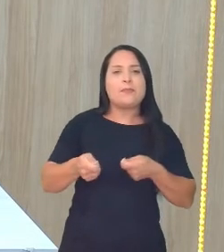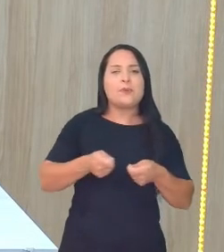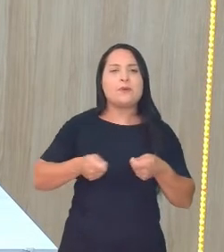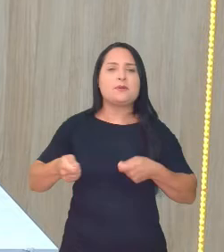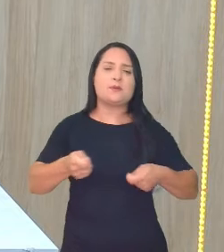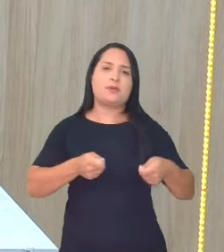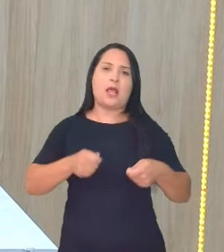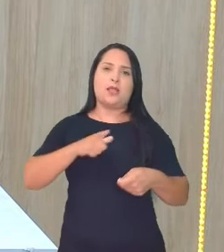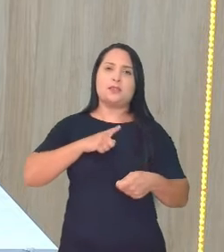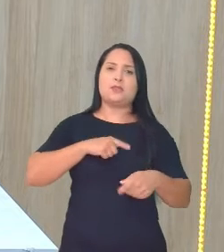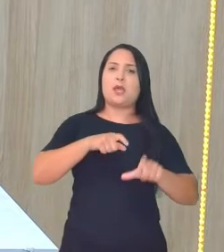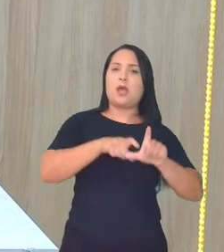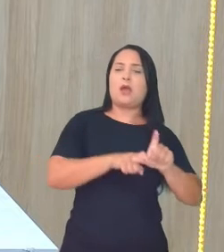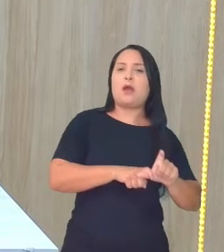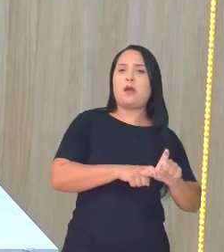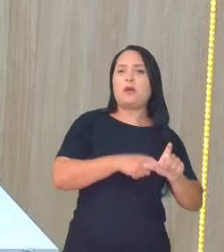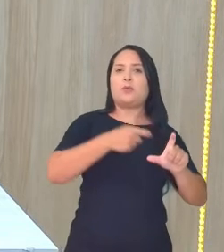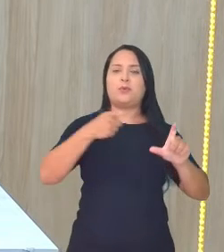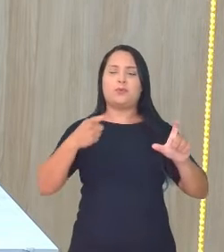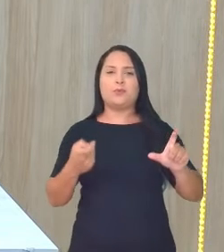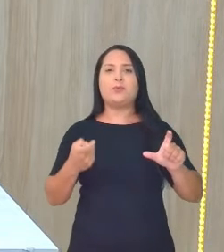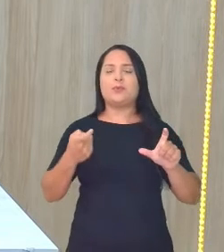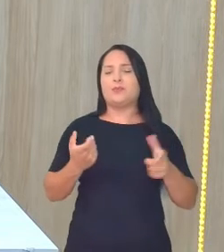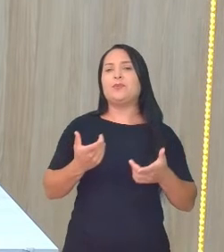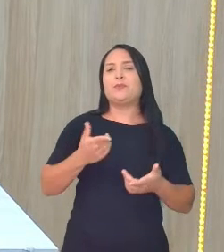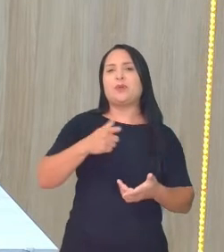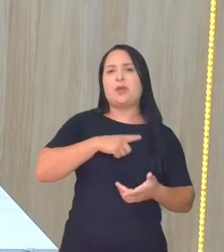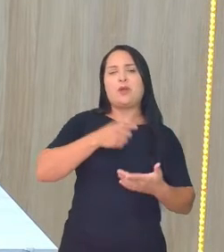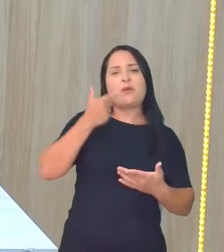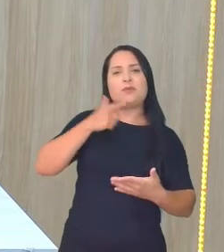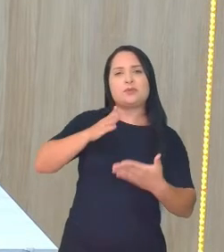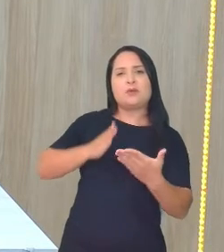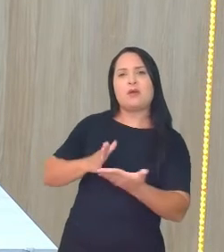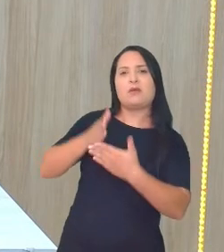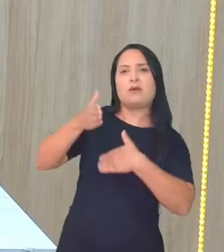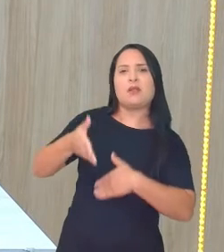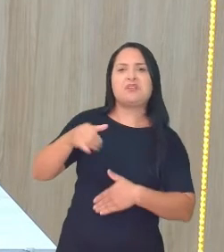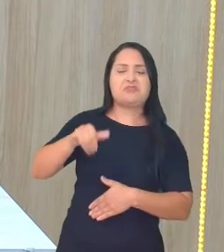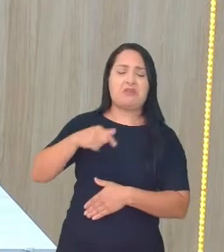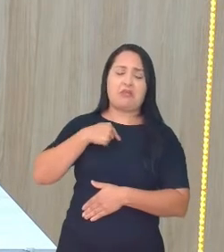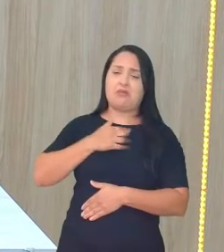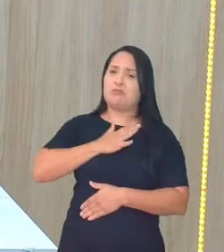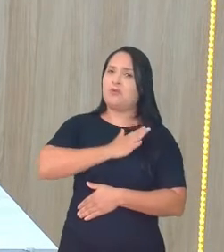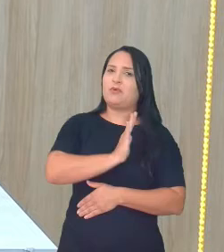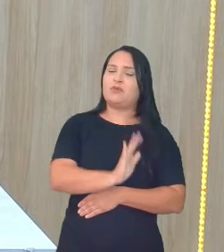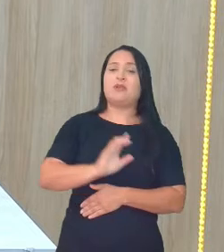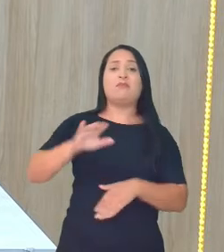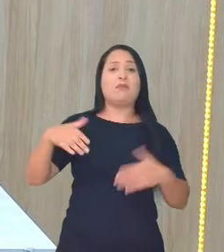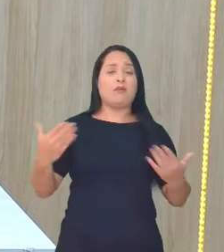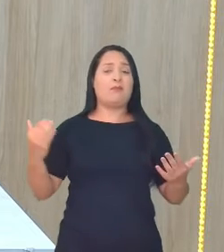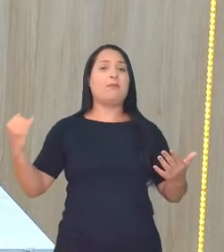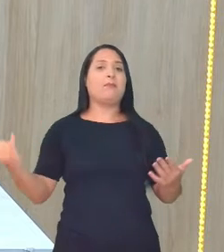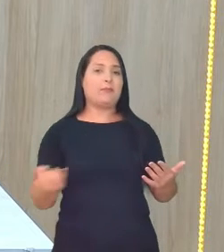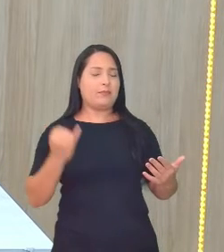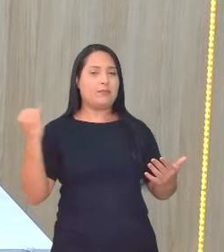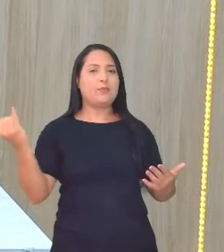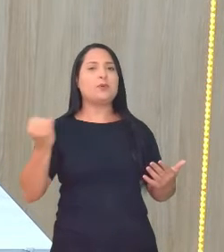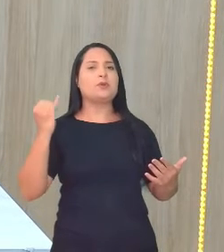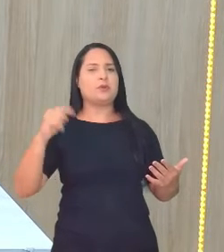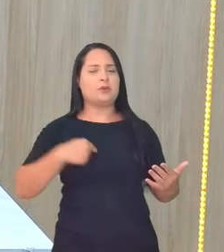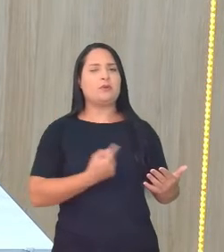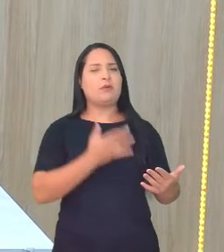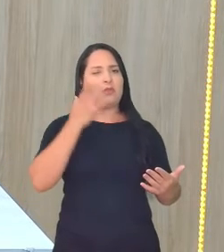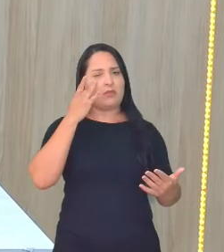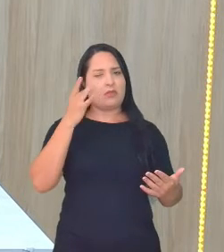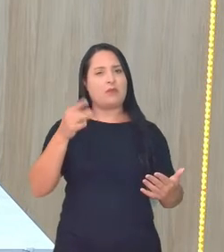a autonomia ali de intervir em qualquer coisa que fosse de desagrado dele. Então, é uma coisa muito importante a gente ficar